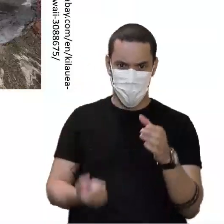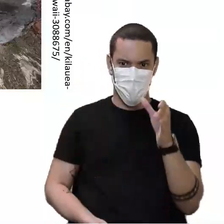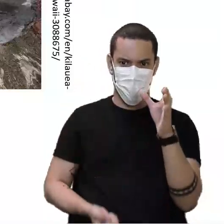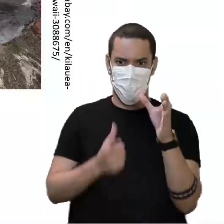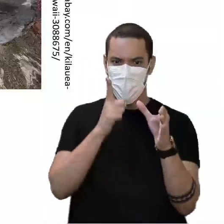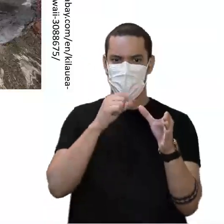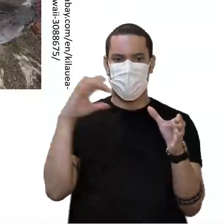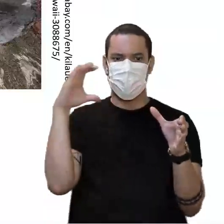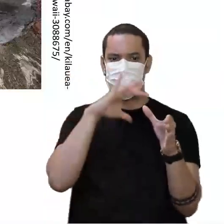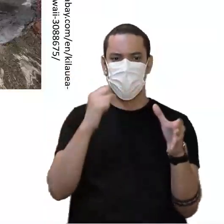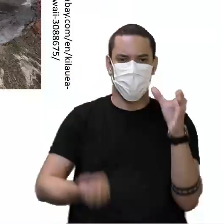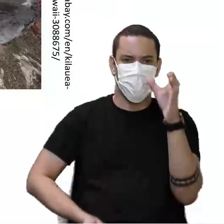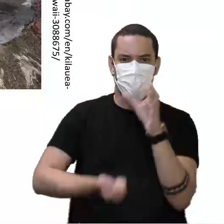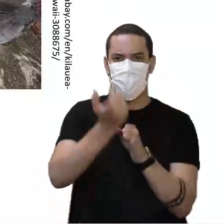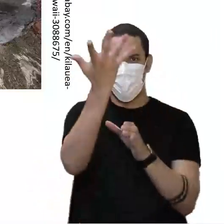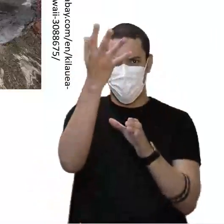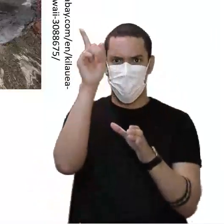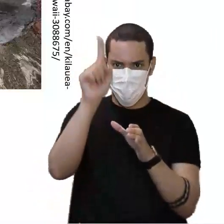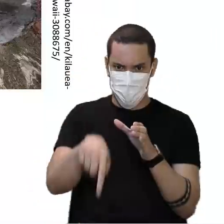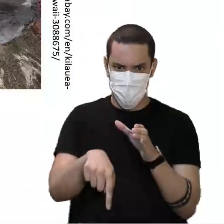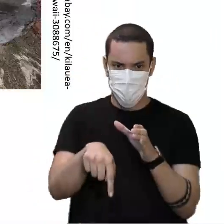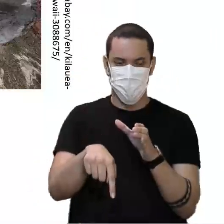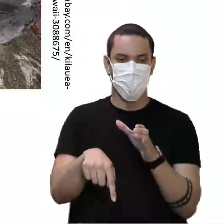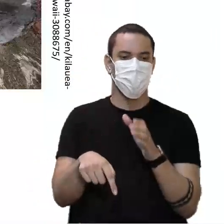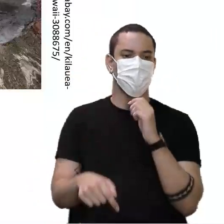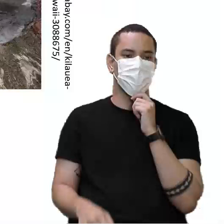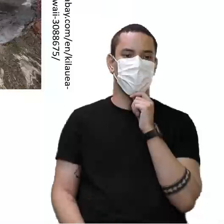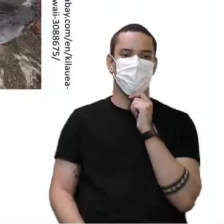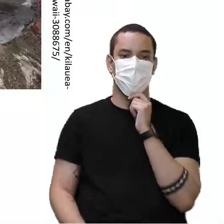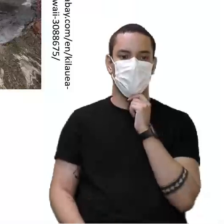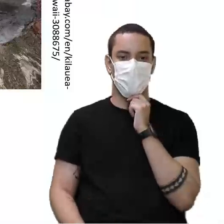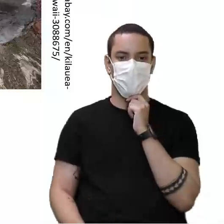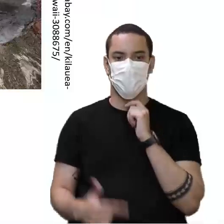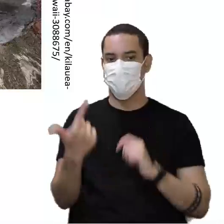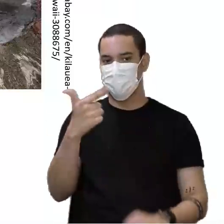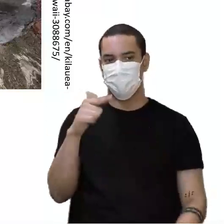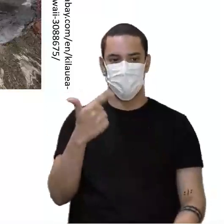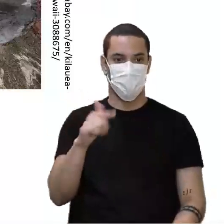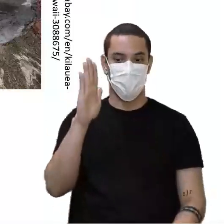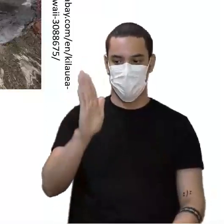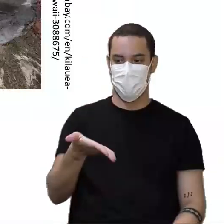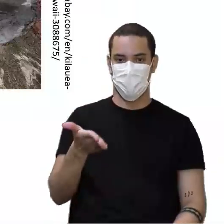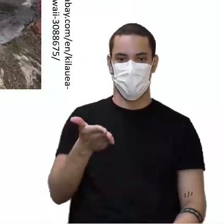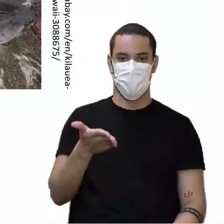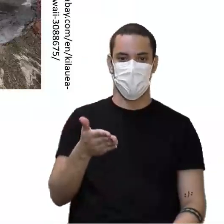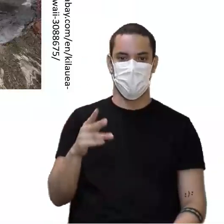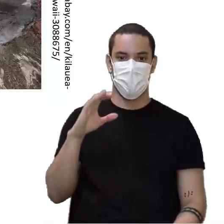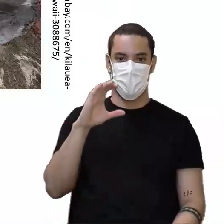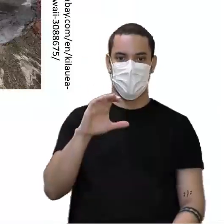Perceba que eu não tenho ever aqui. Ele não está usando o ever, que é já. Ele está usando apenas o